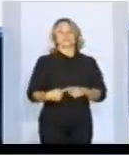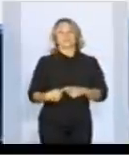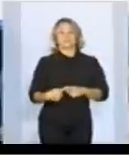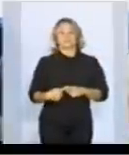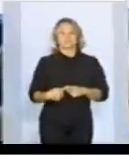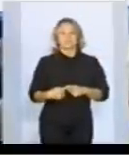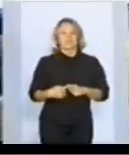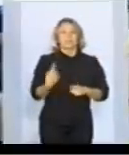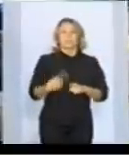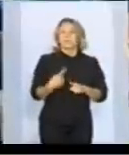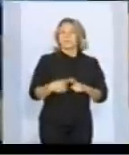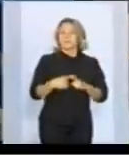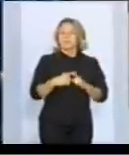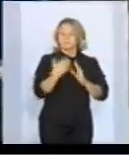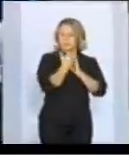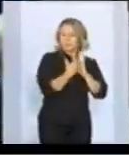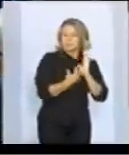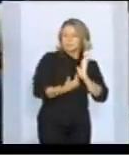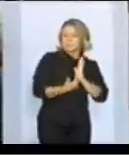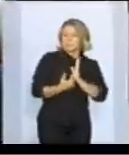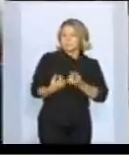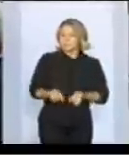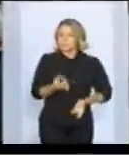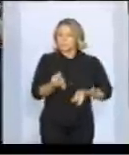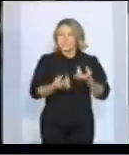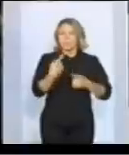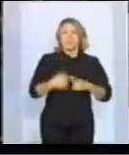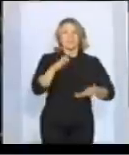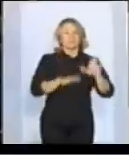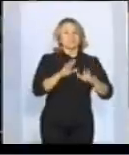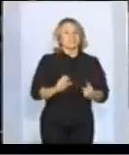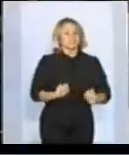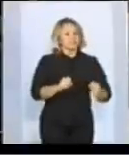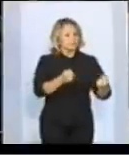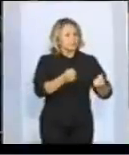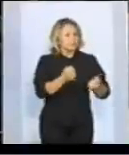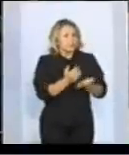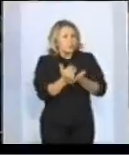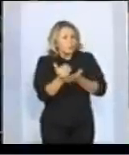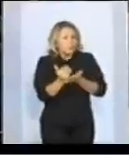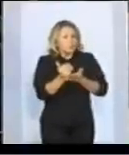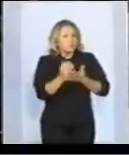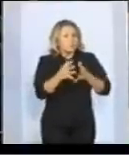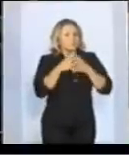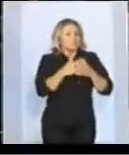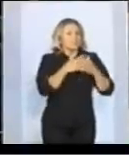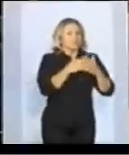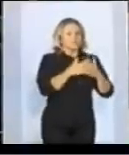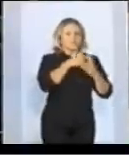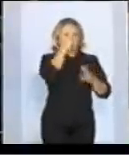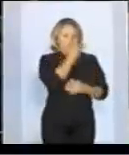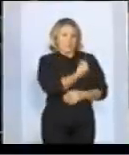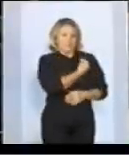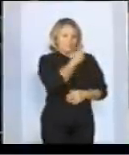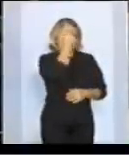razão de regular o mercado? É quando as forças de mercado agem de forma a prejudicar o consumidor